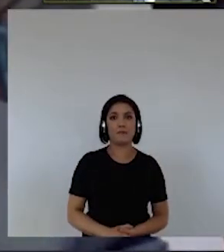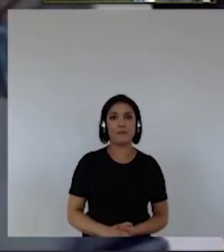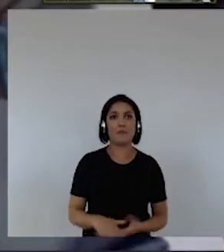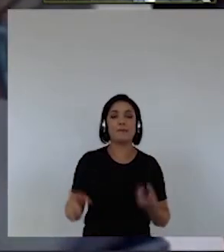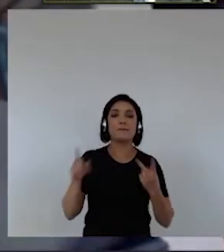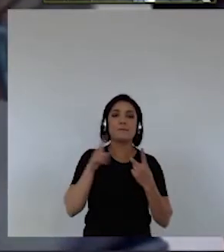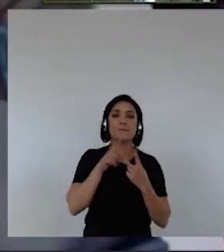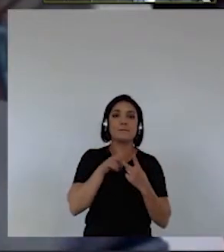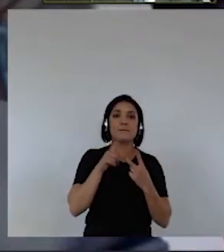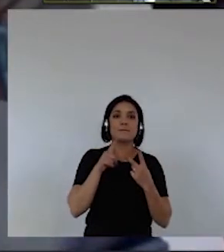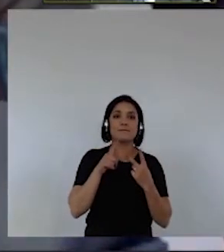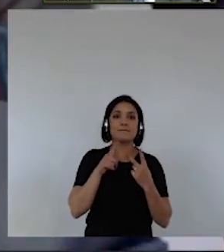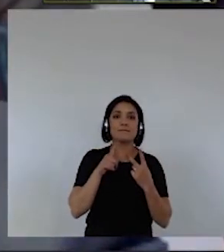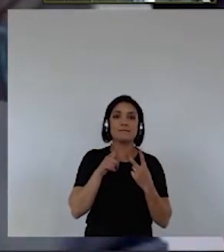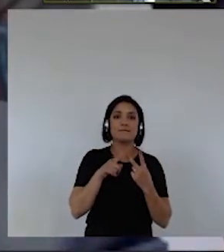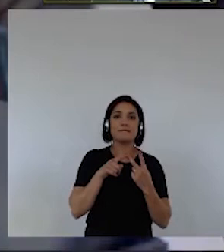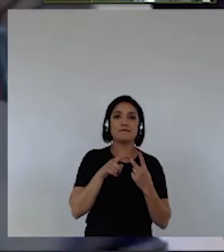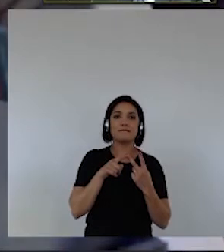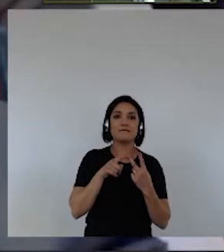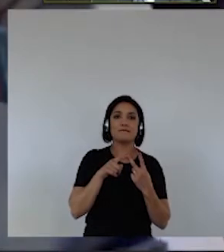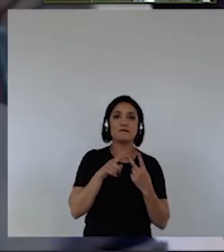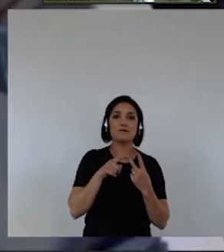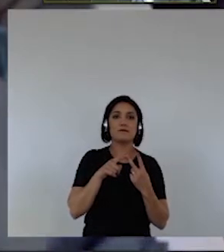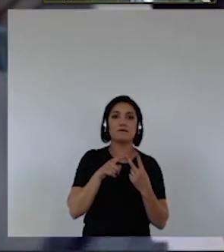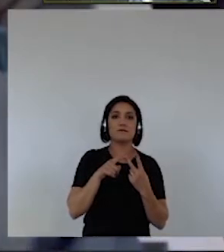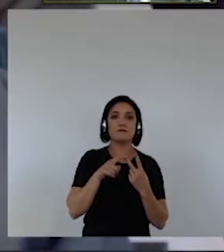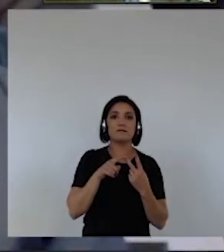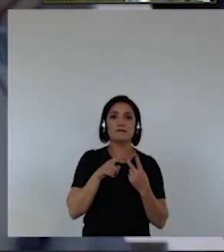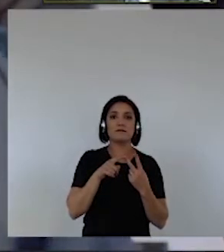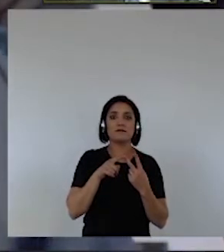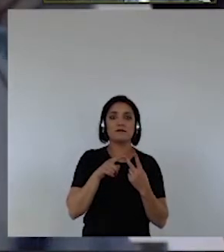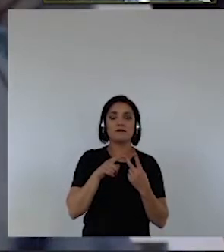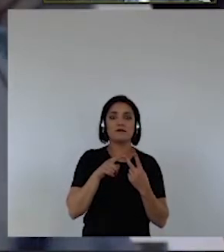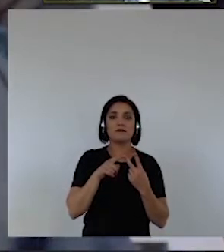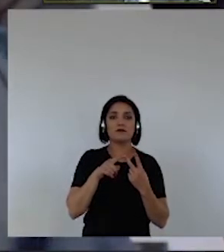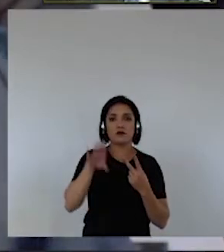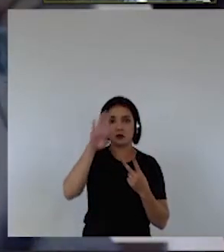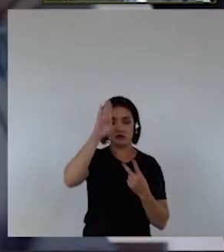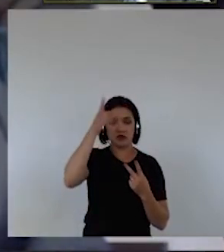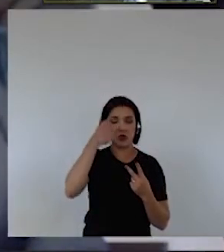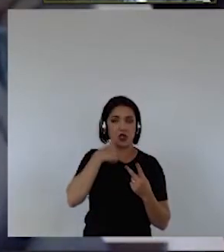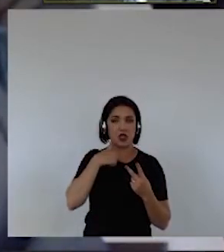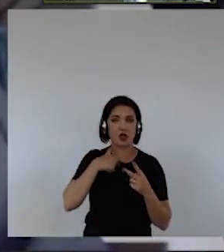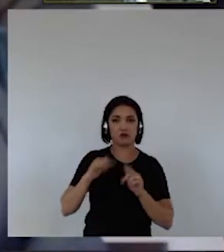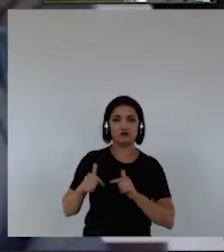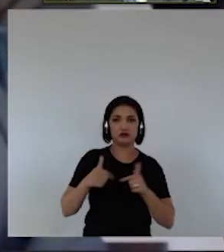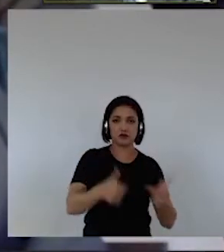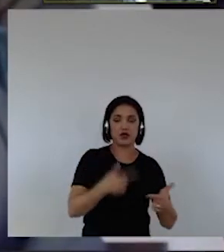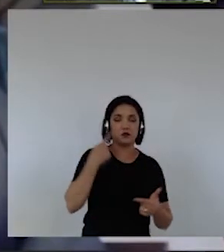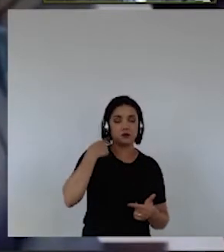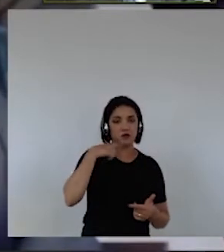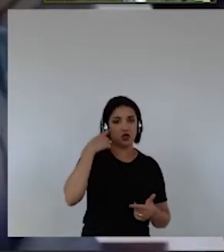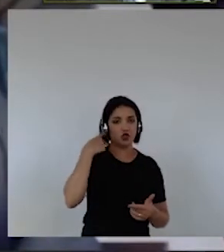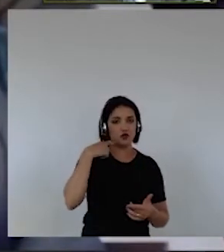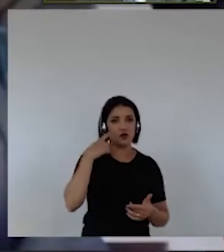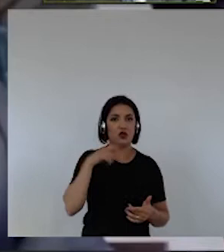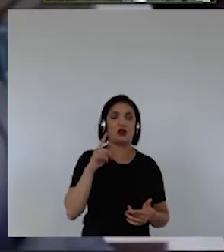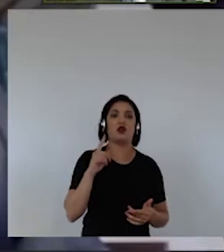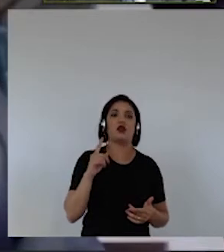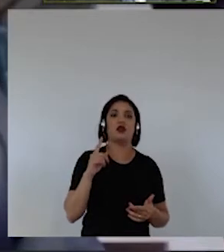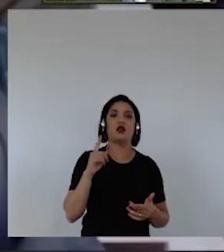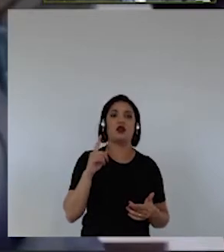dois grandes, na minha atuação como advogado, como dirigente de Câmara, que eu